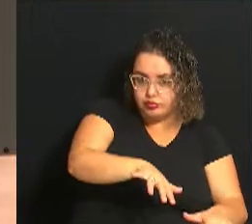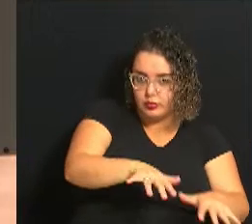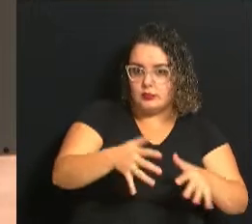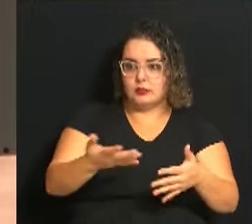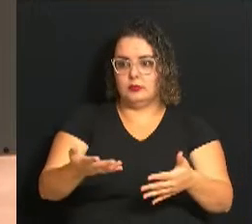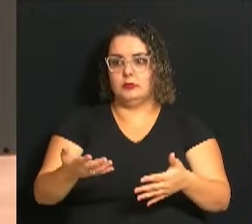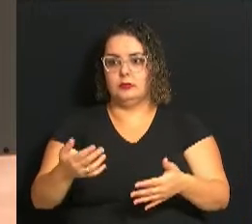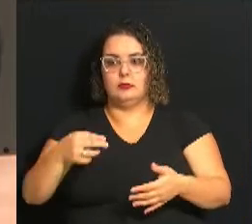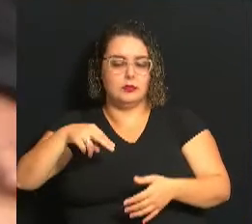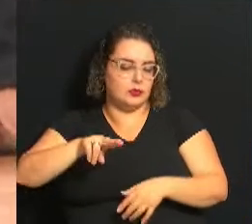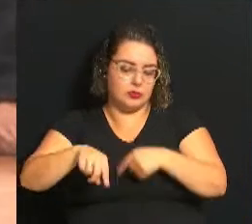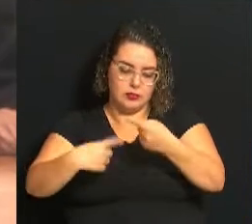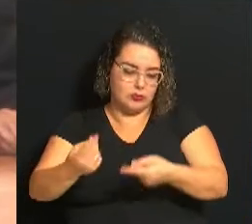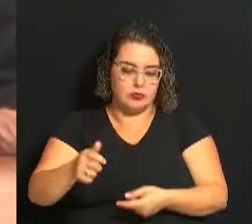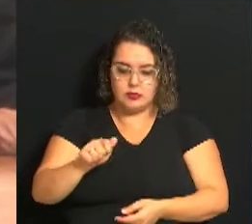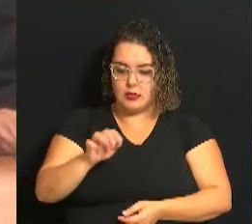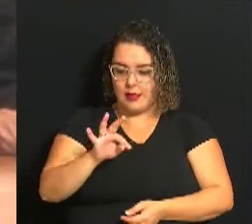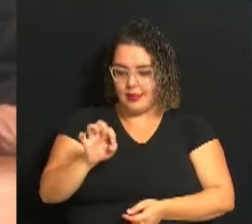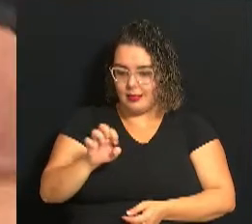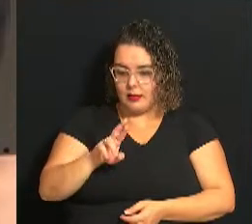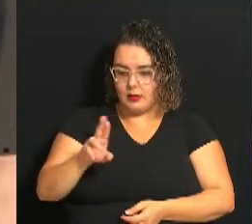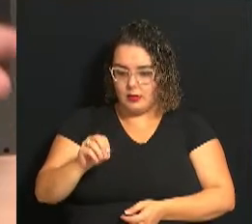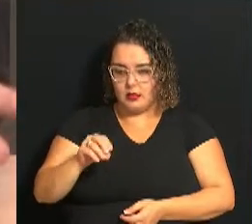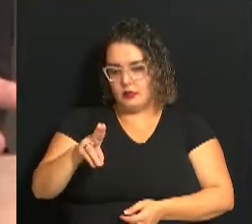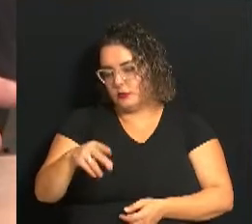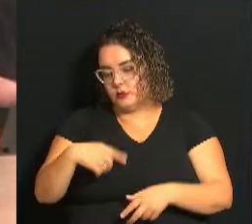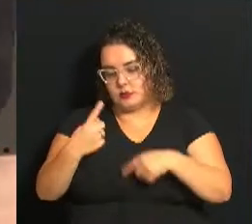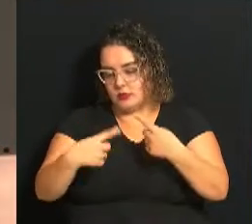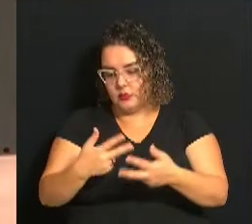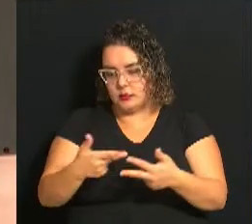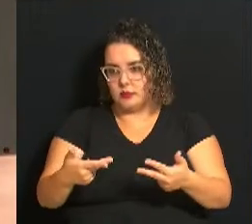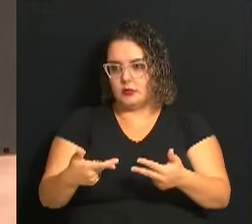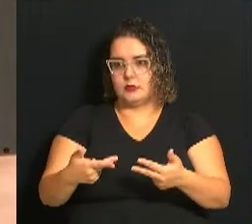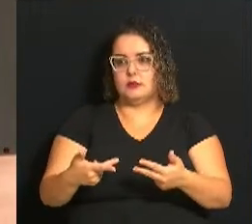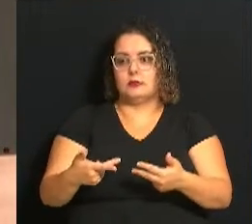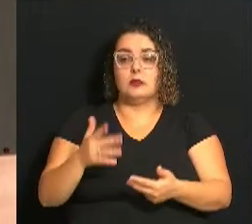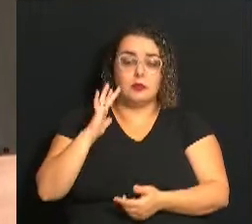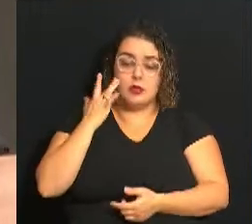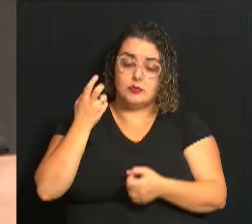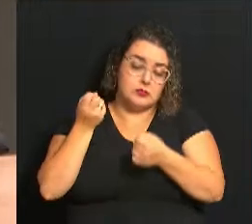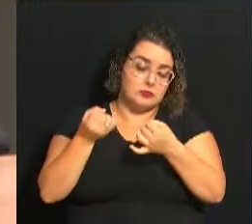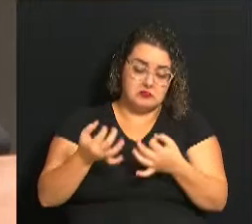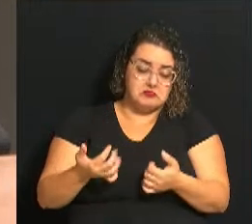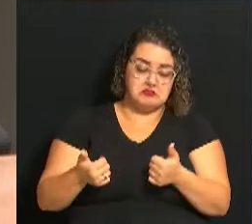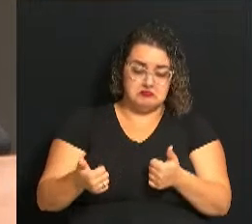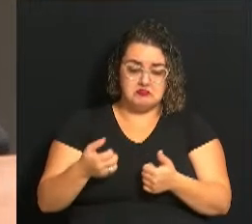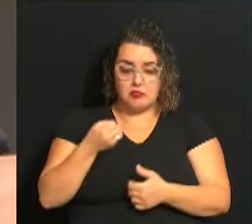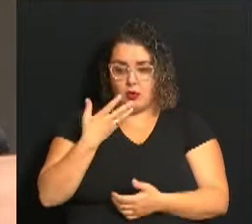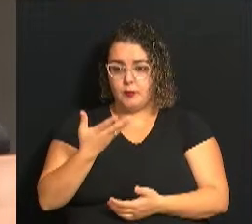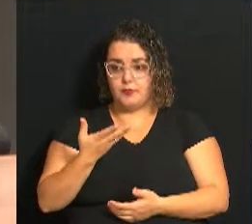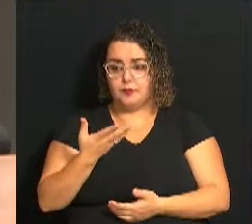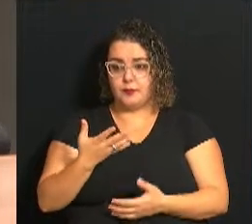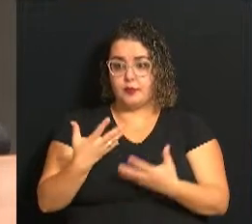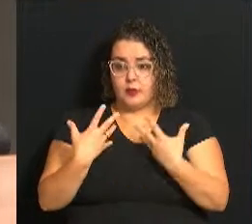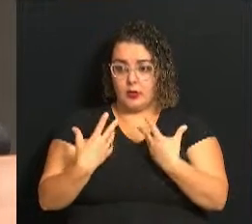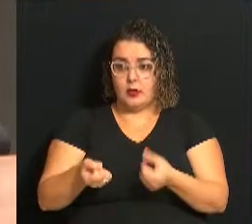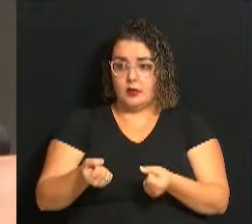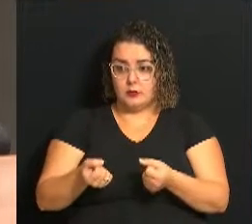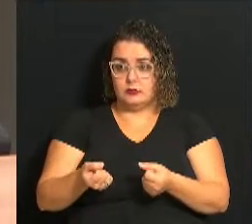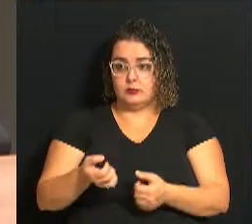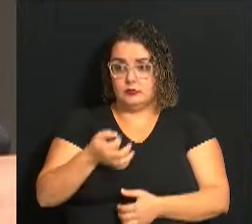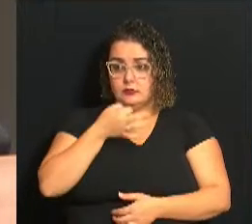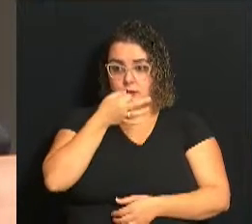aterro, etc. Então, eu acho que é justificável. Eu recebi uma sugestão, inclusive é de um membro